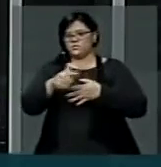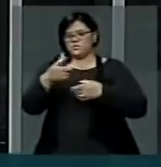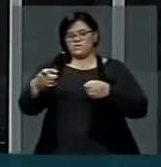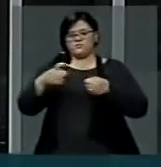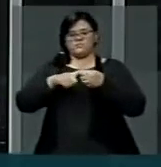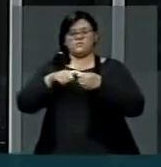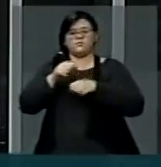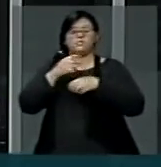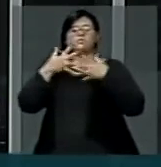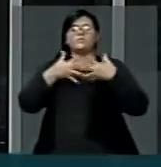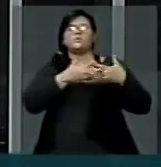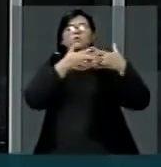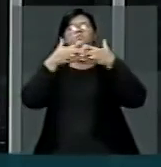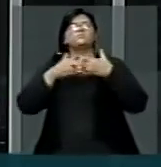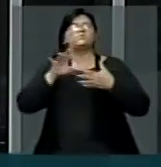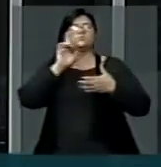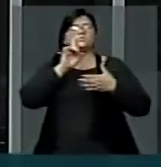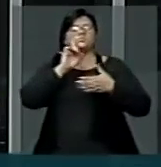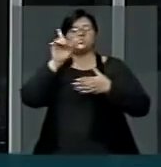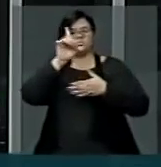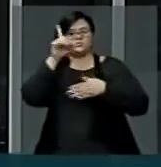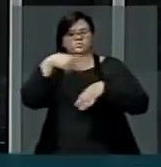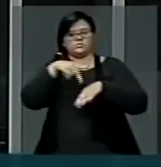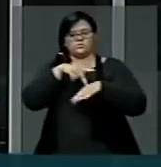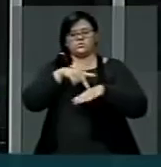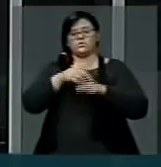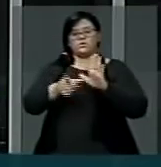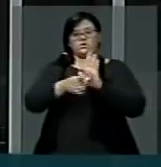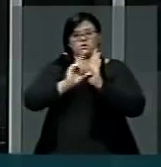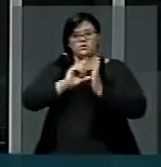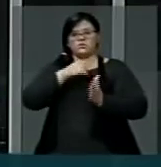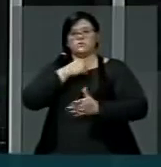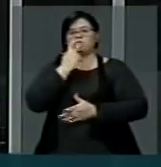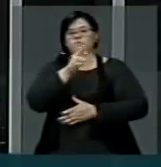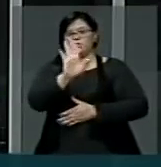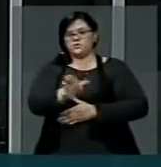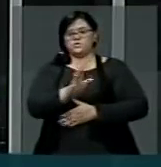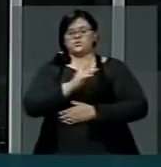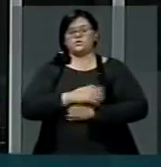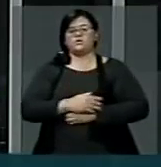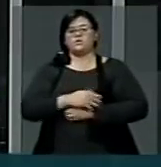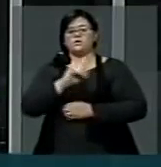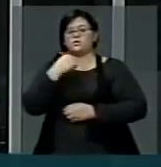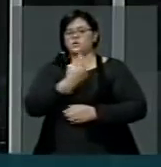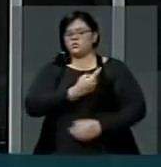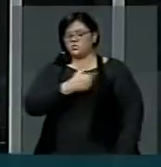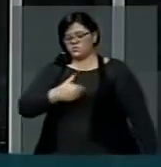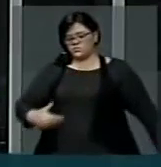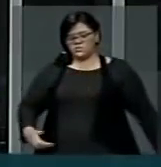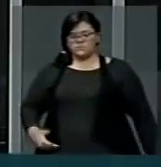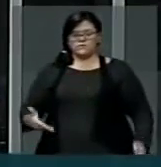americanos. Como já foi dito anteriormente, senhor presidente, nosso governo atual